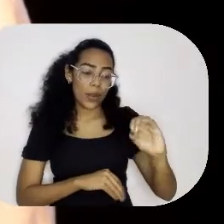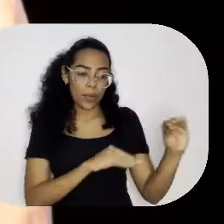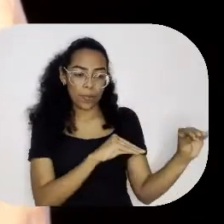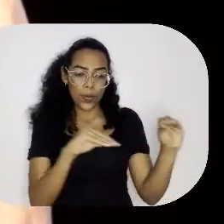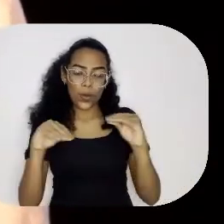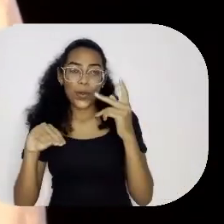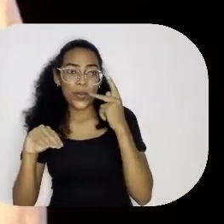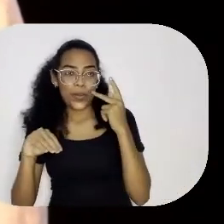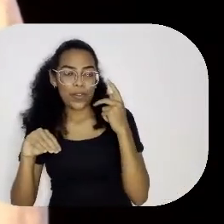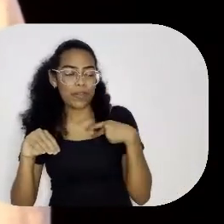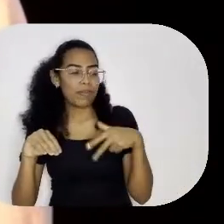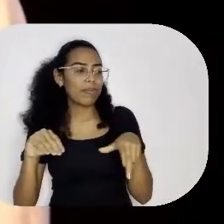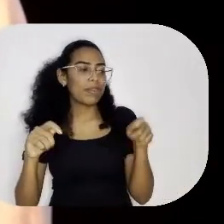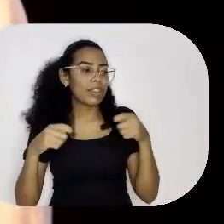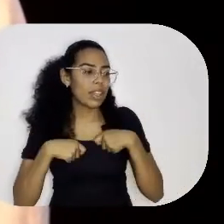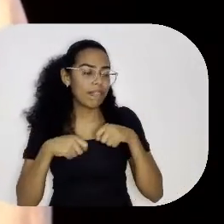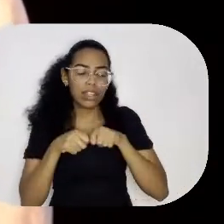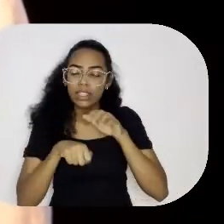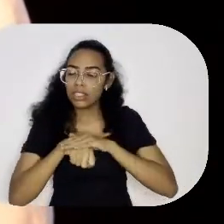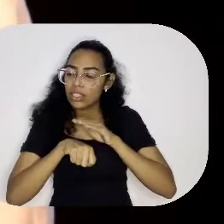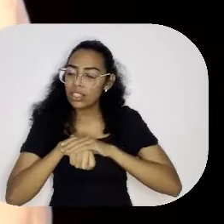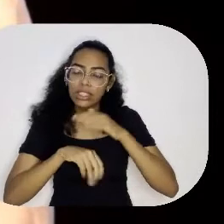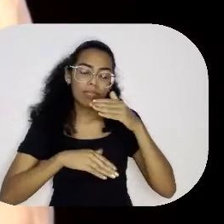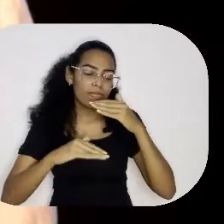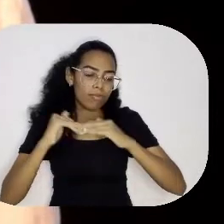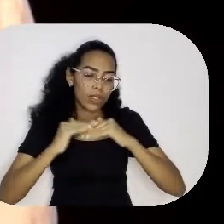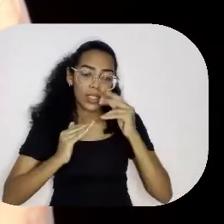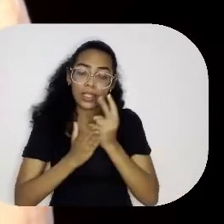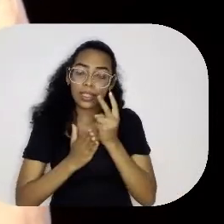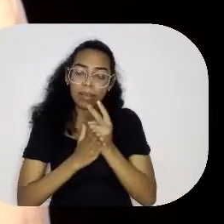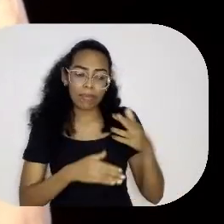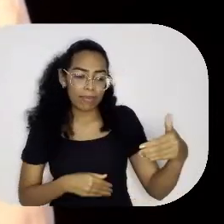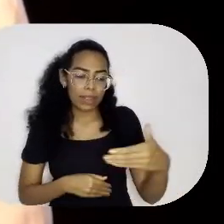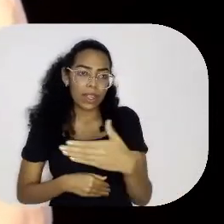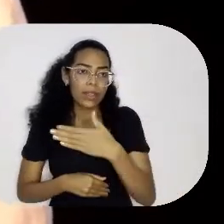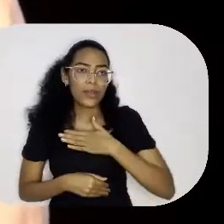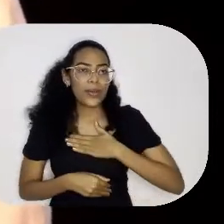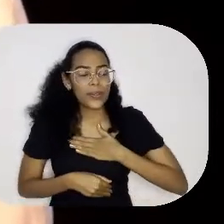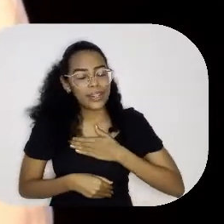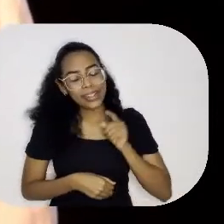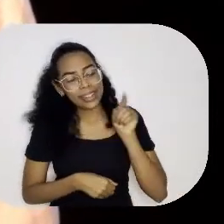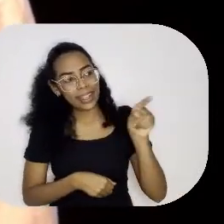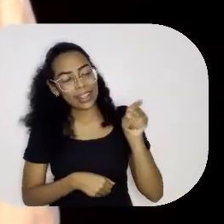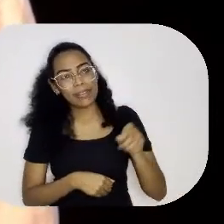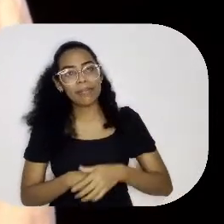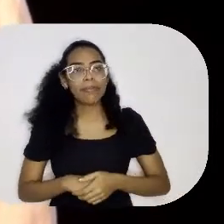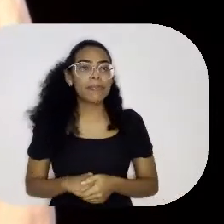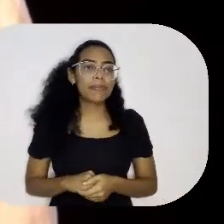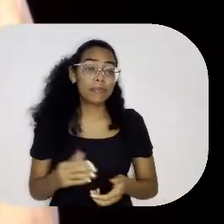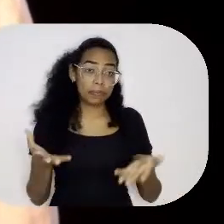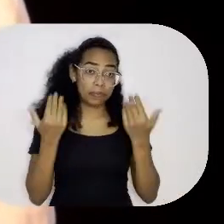mar. Do cozinhar, sua moqueca, seu peixe. Me ensinar a gostar daquele